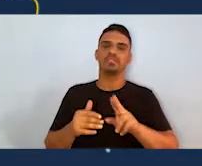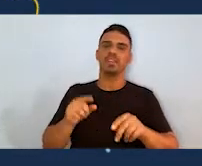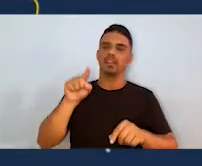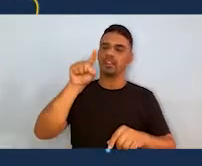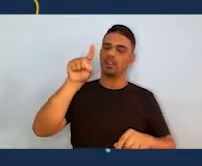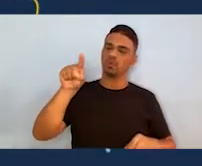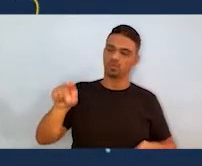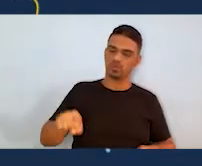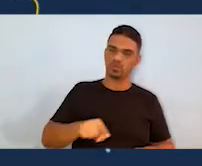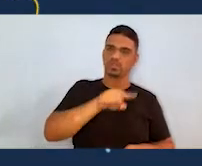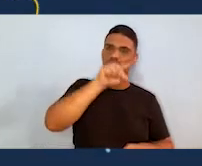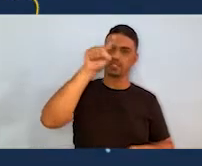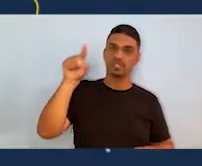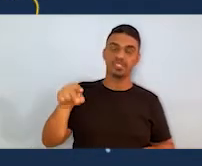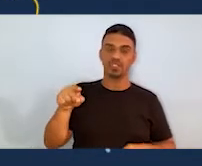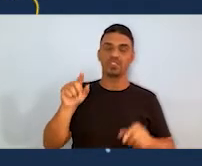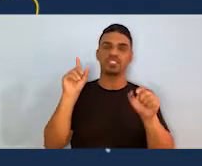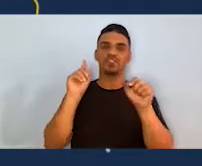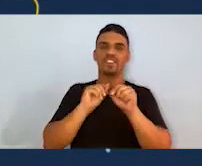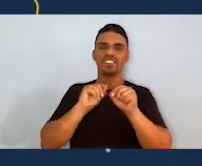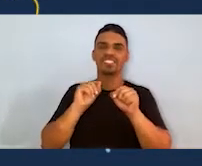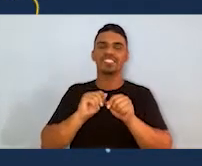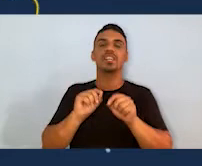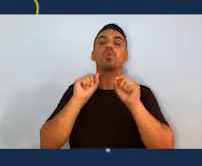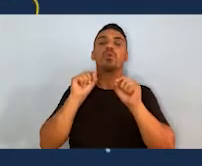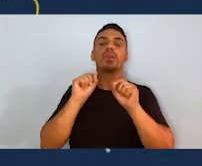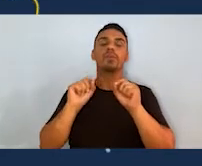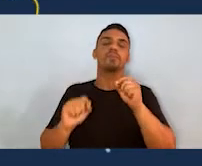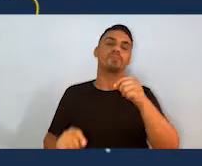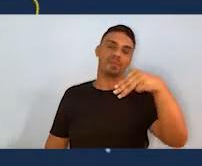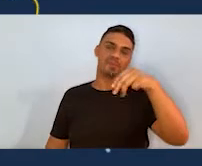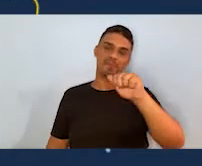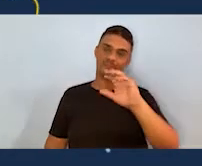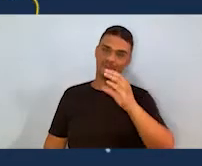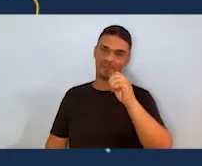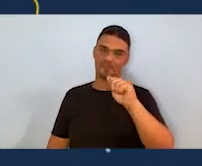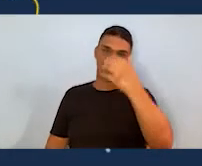uma maçãzinha. Então, se alguém aqui já esteve no